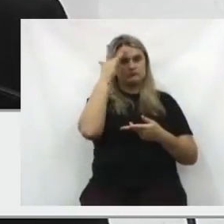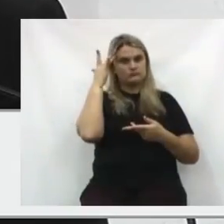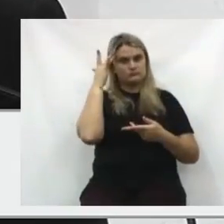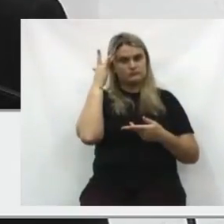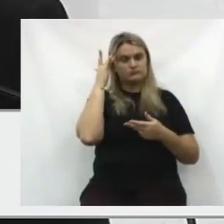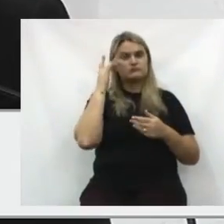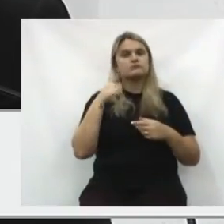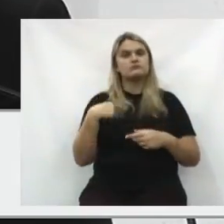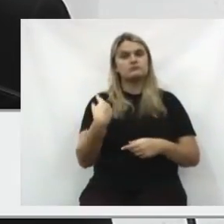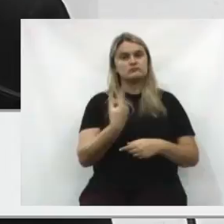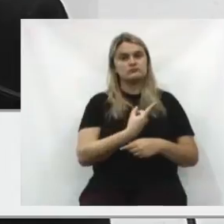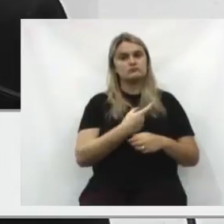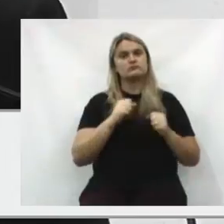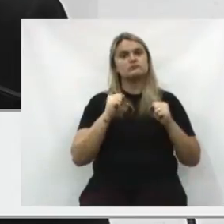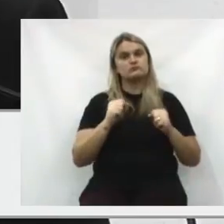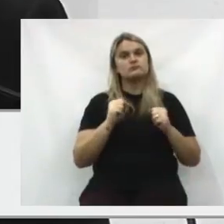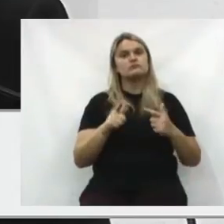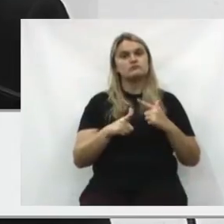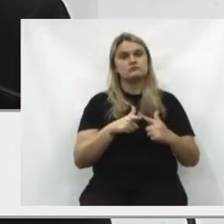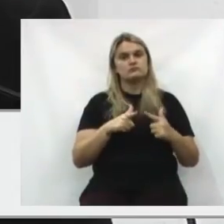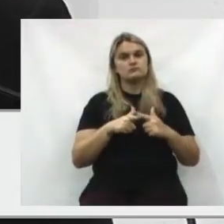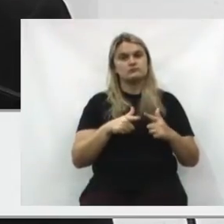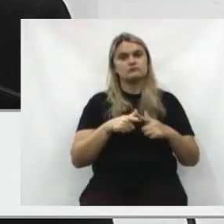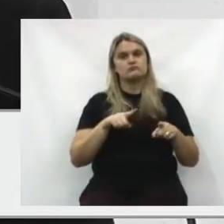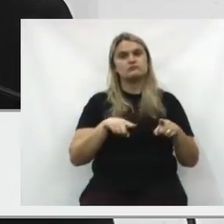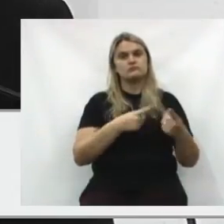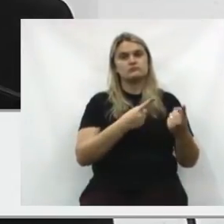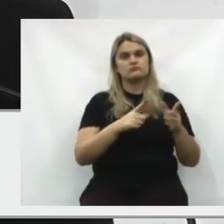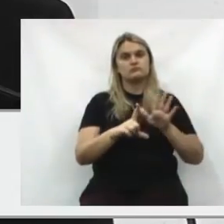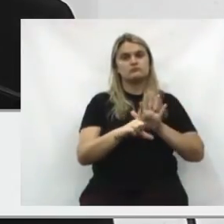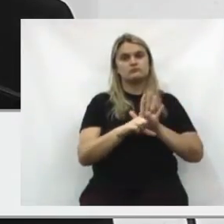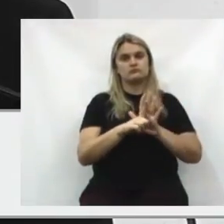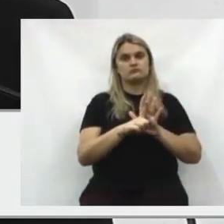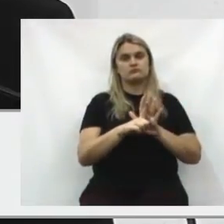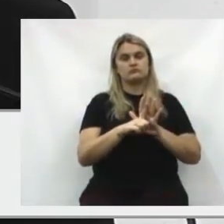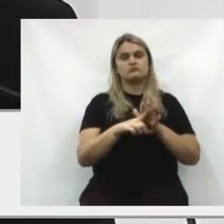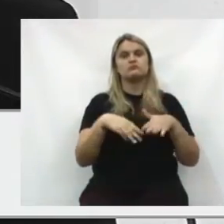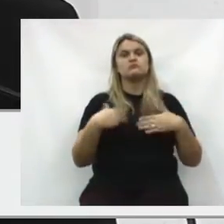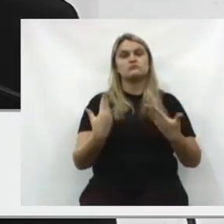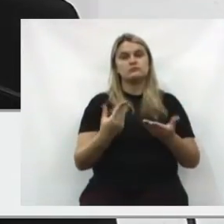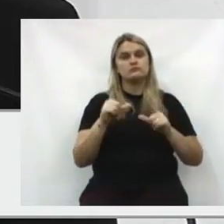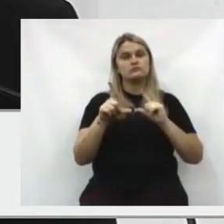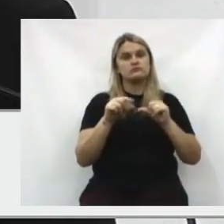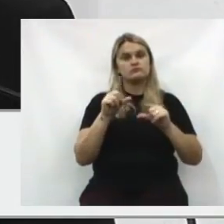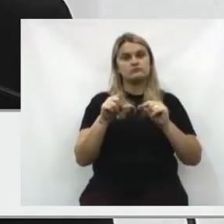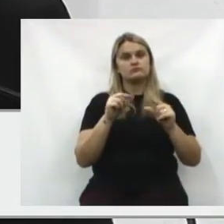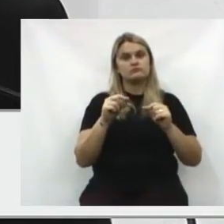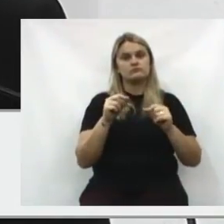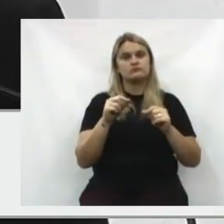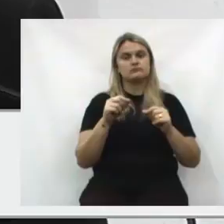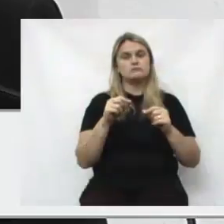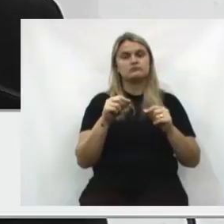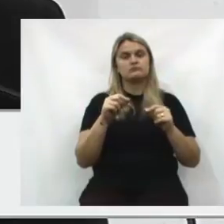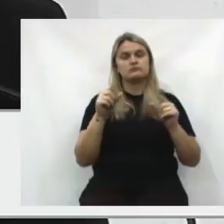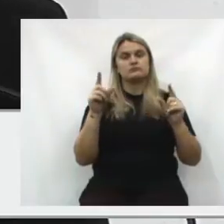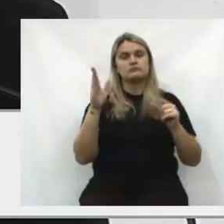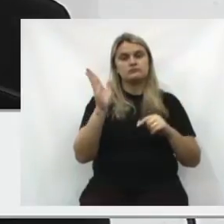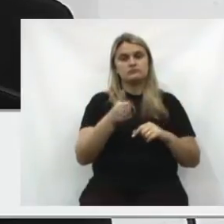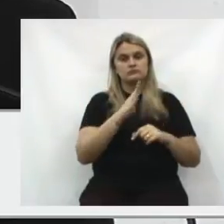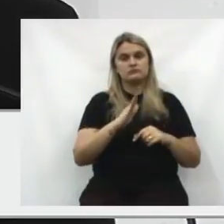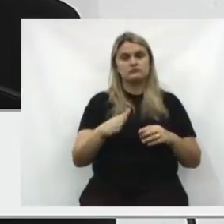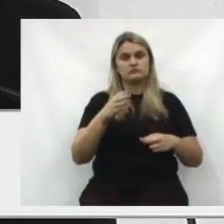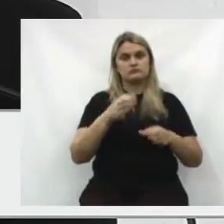daquela função, nós poderemos estar sendo contrários à lei. Então, foi tomada essa